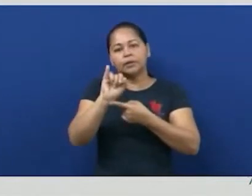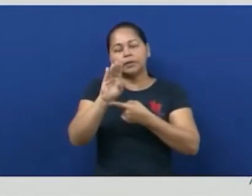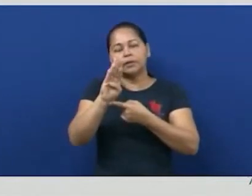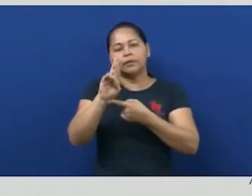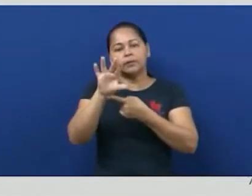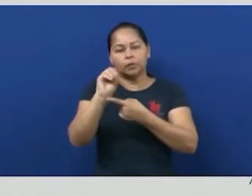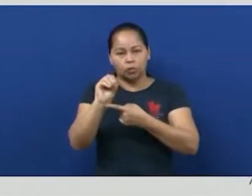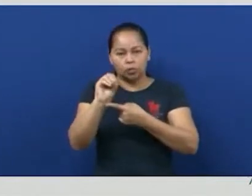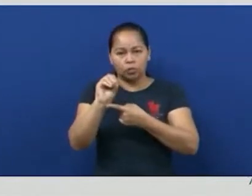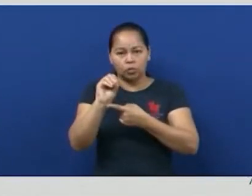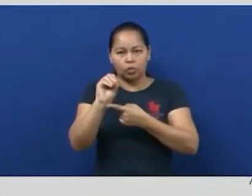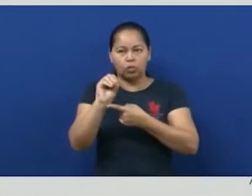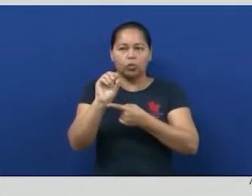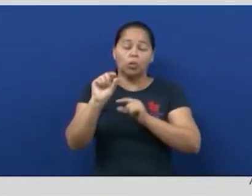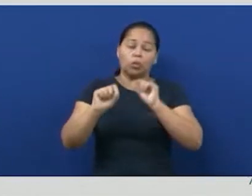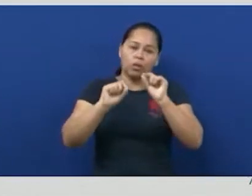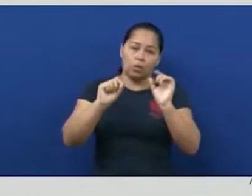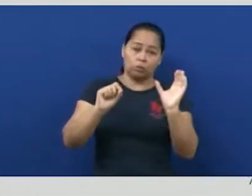quente